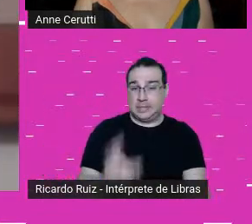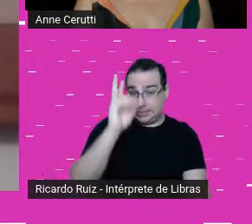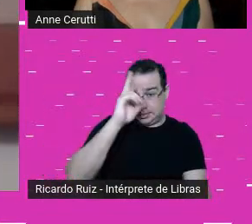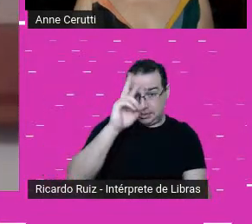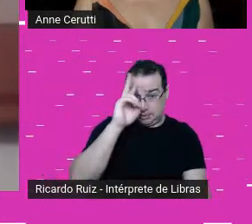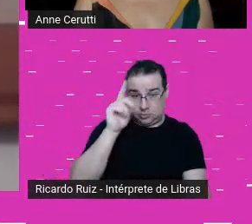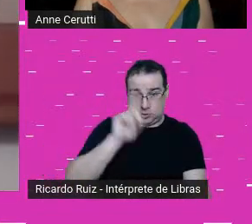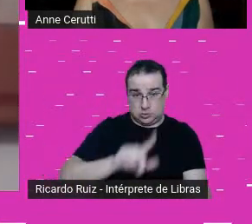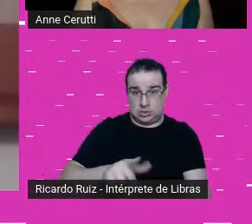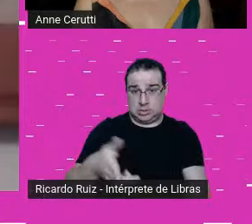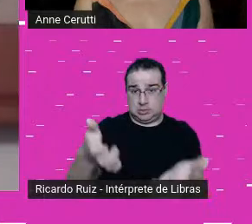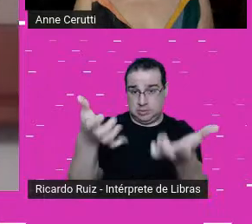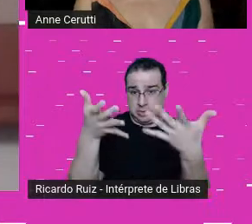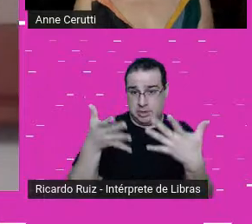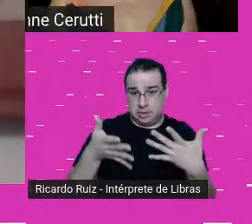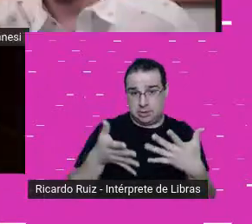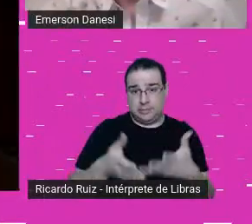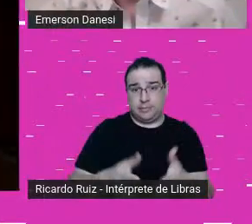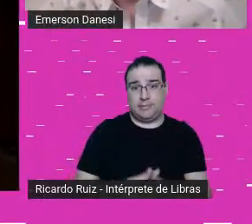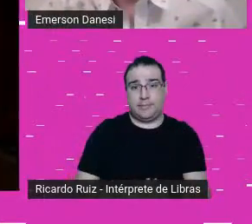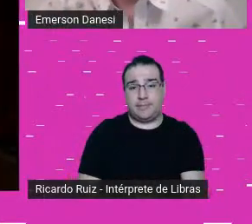Você se lembra disso?